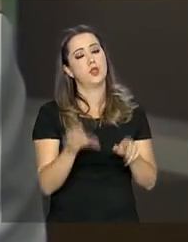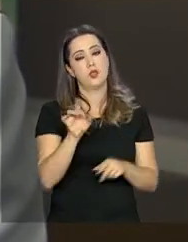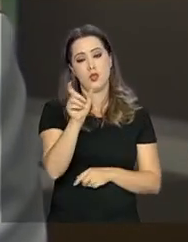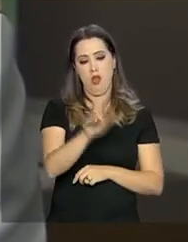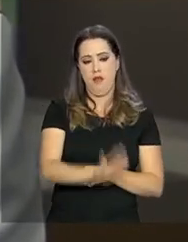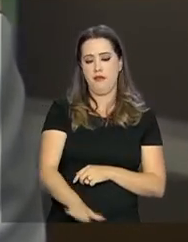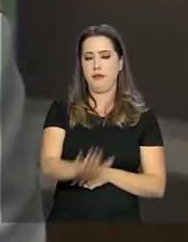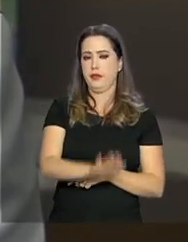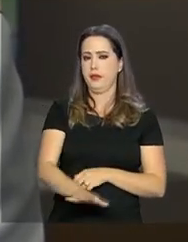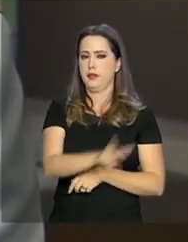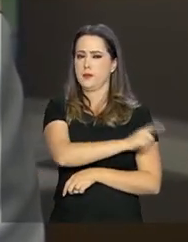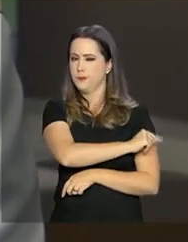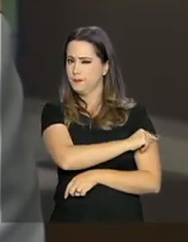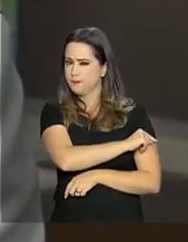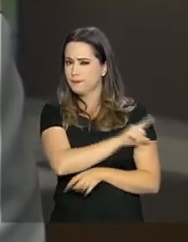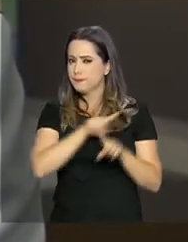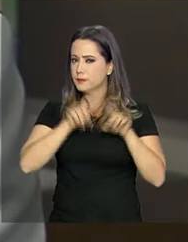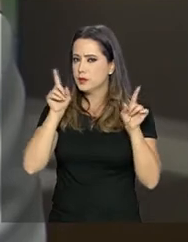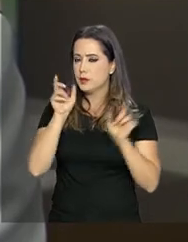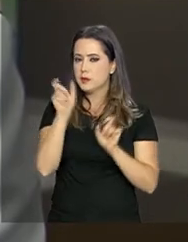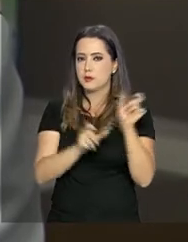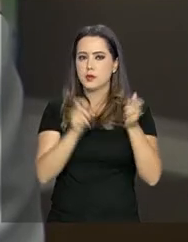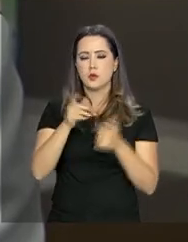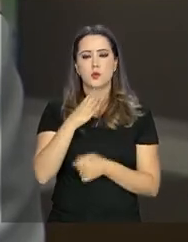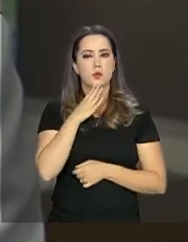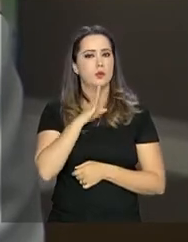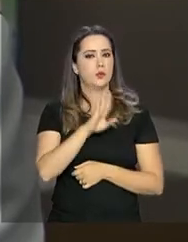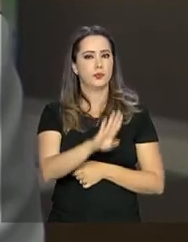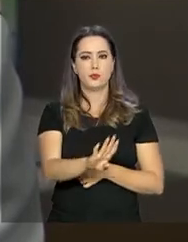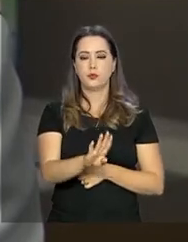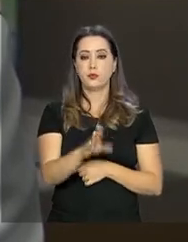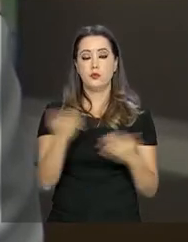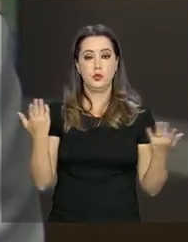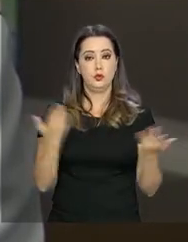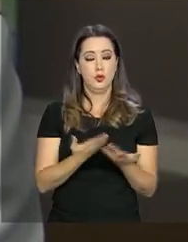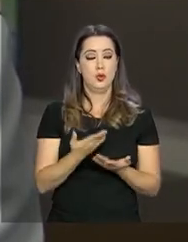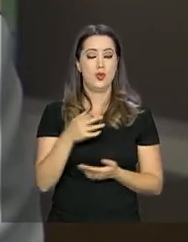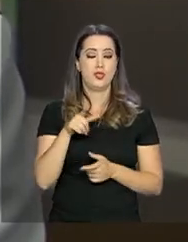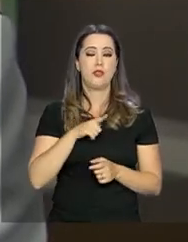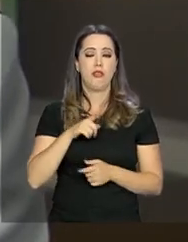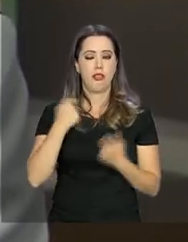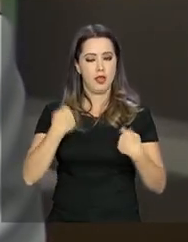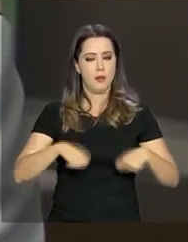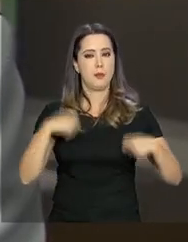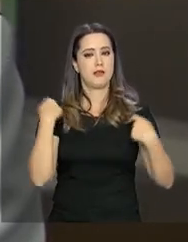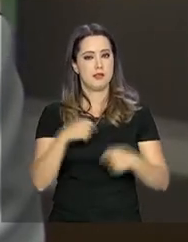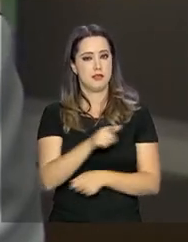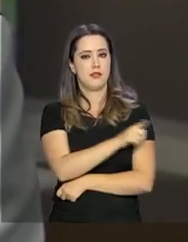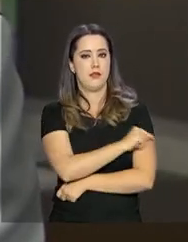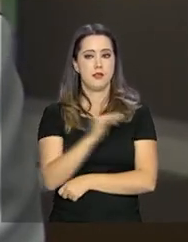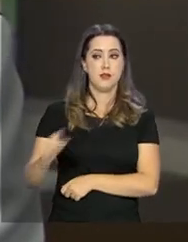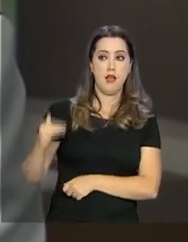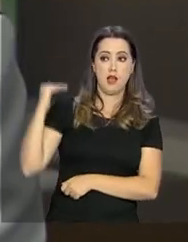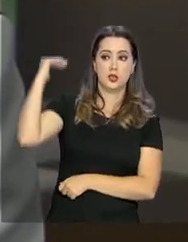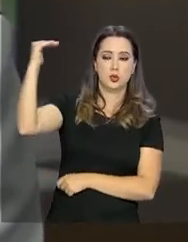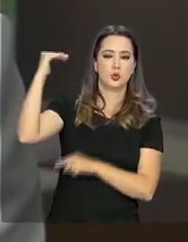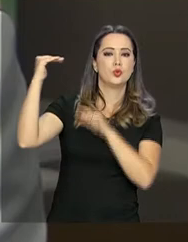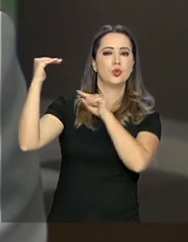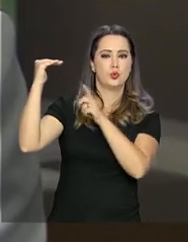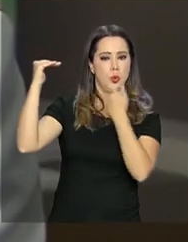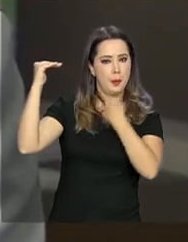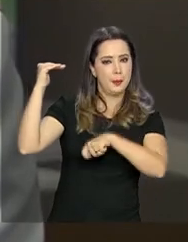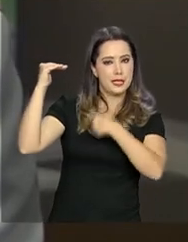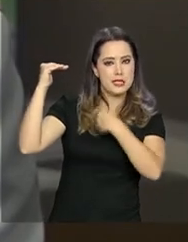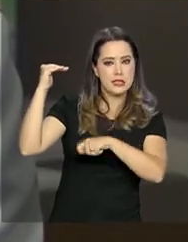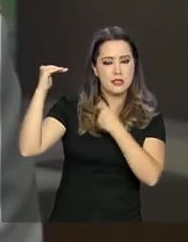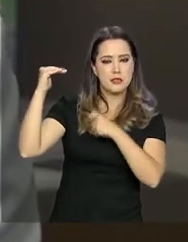vacinação infantil. Mas a maioria das pessoas adultas hoje desconhece que existe um calendário próprio para eles e que eles deveriam